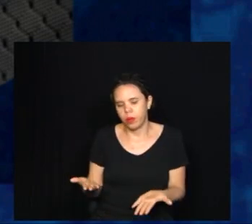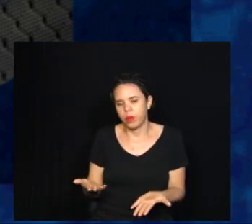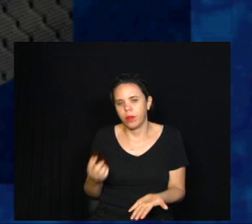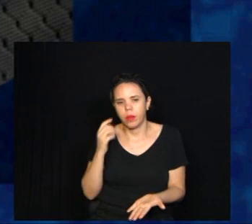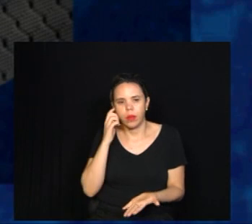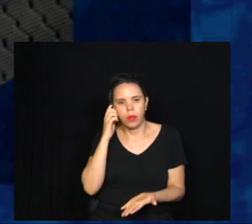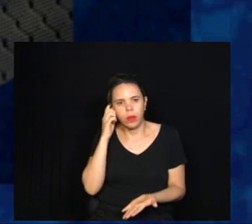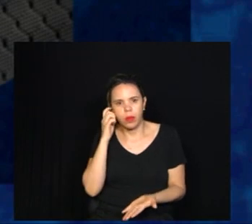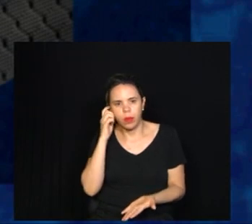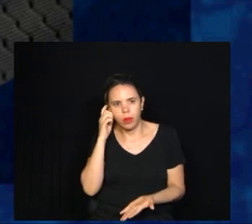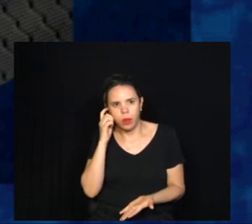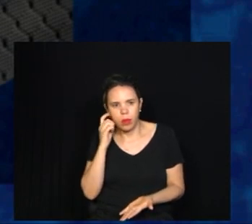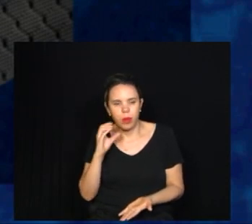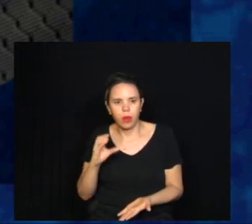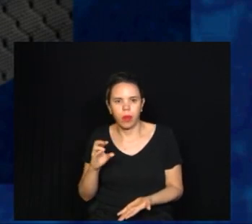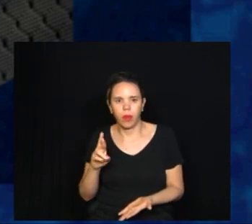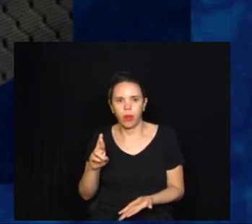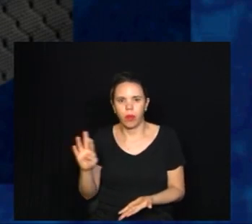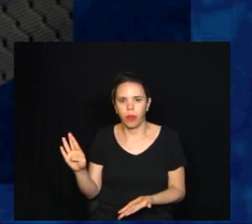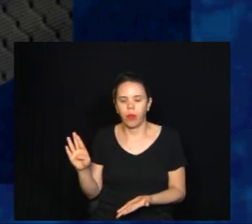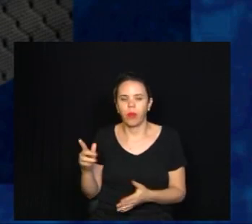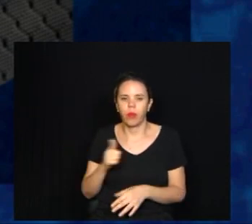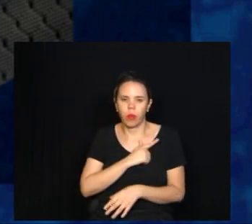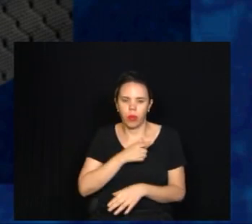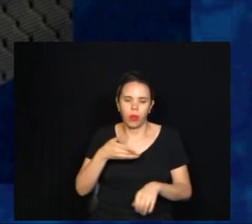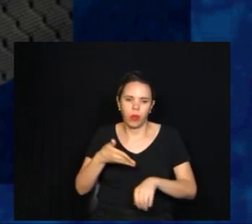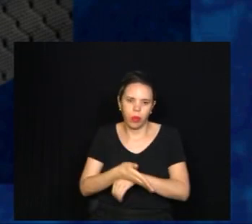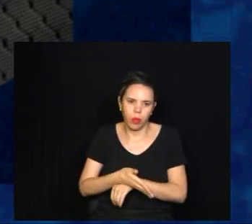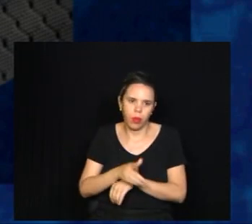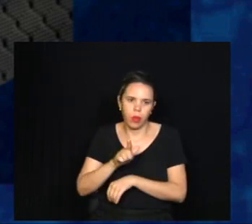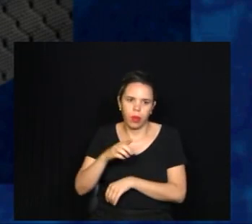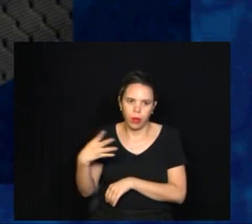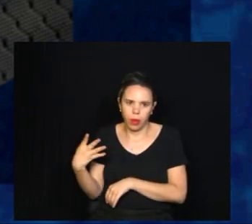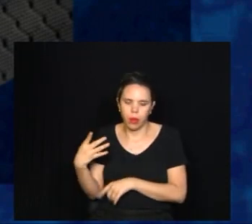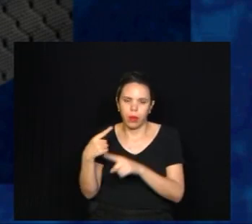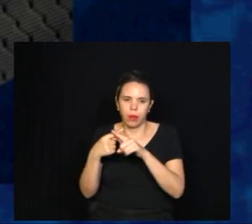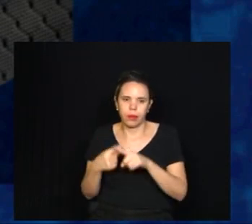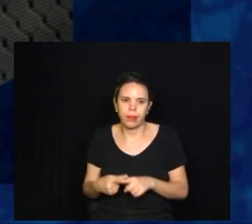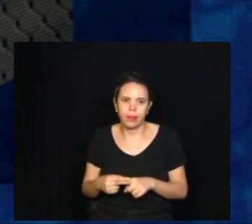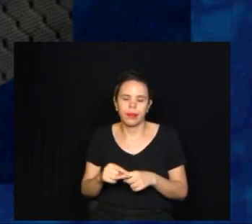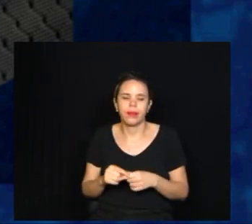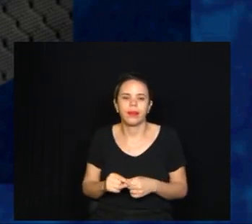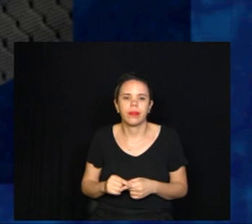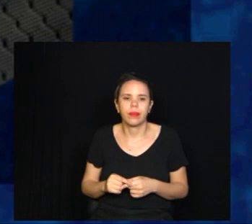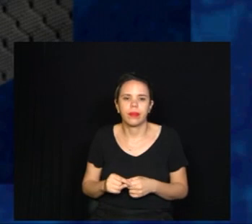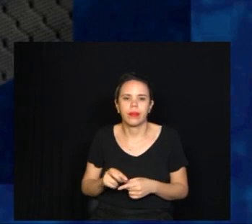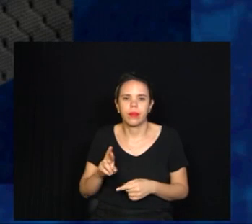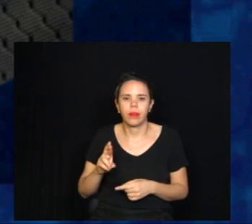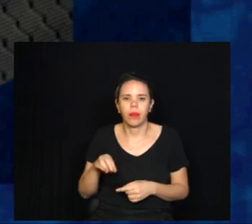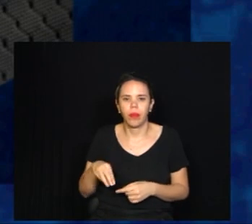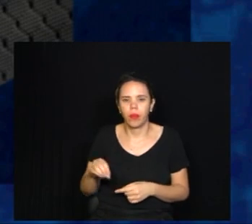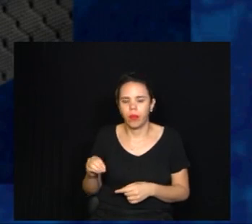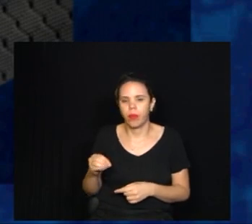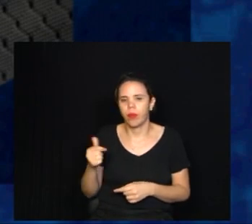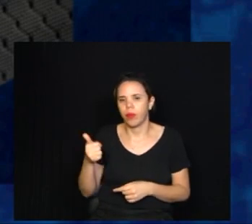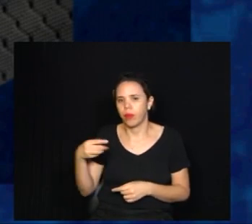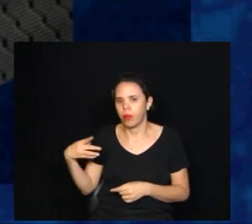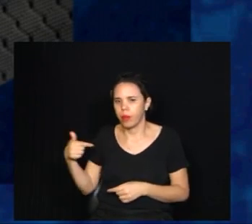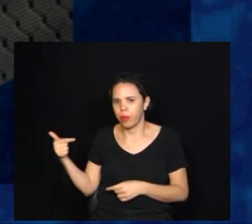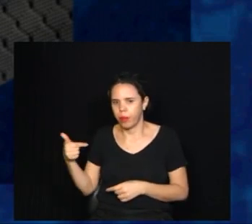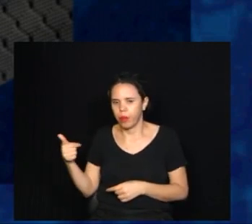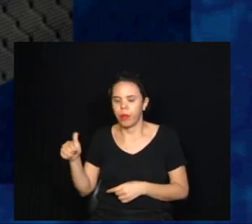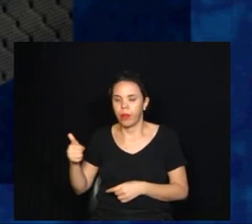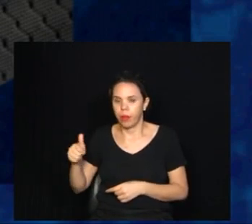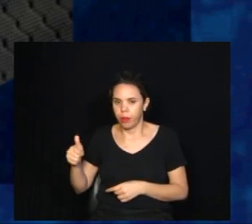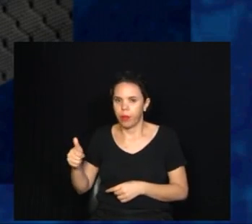com o tropeço do CRB, o Guarani pode entrar neste G4 da competição. E o Remo, neste momento, é o 11º